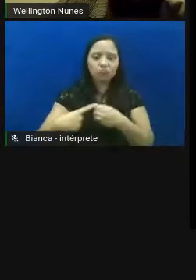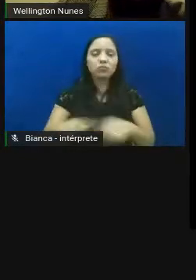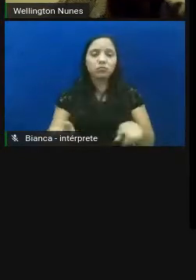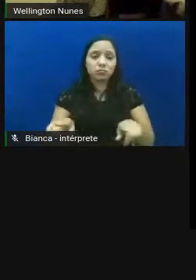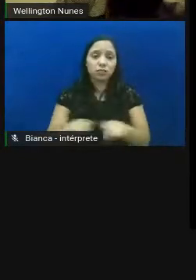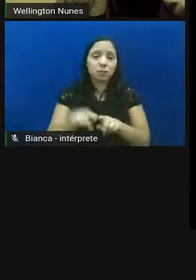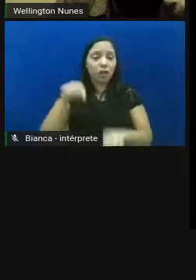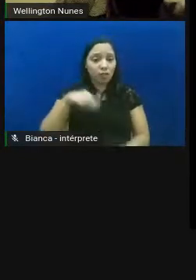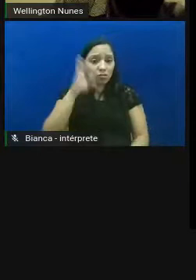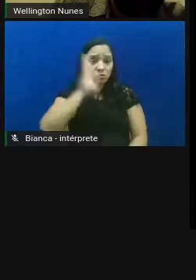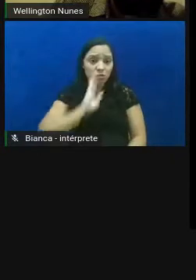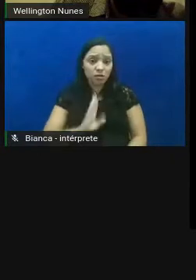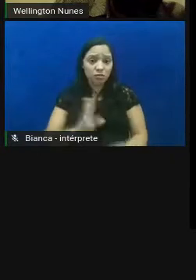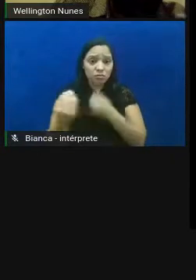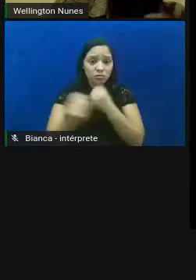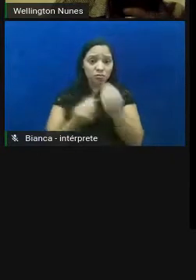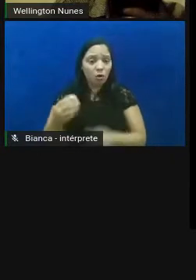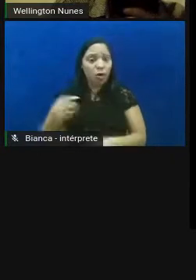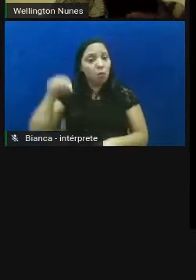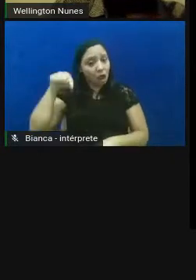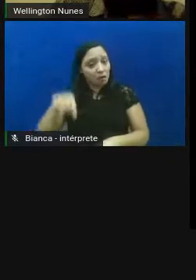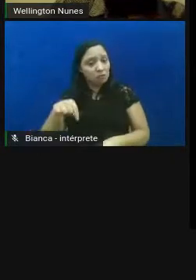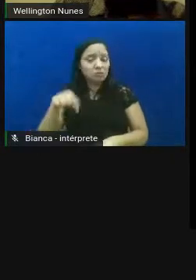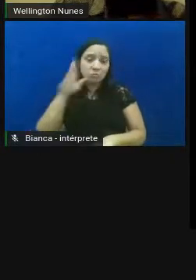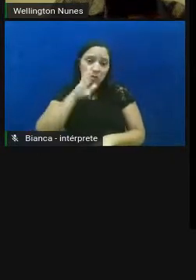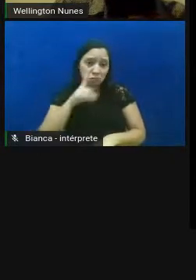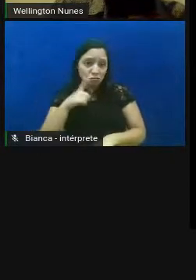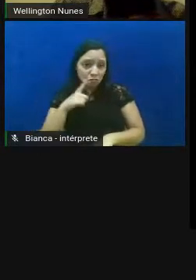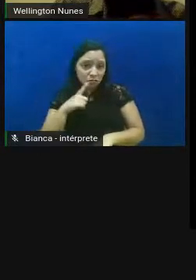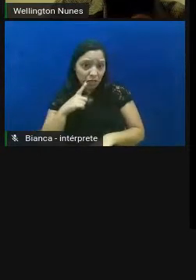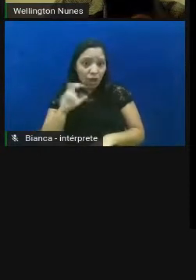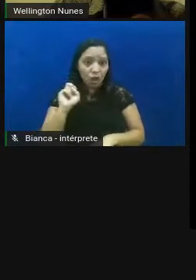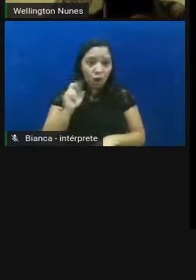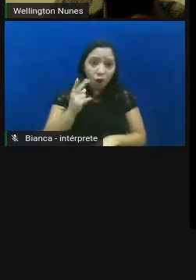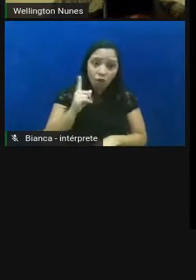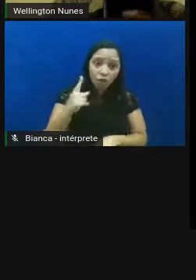município, se tem plano de saneamento ou não.